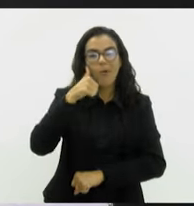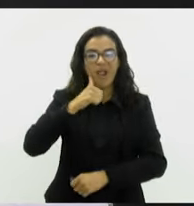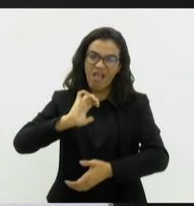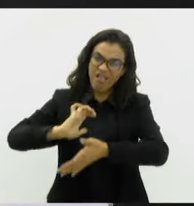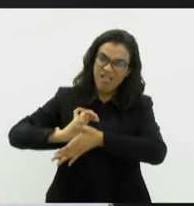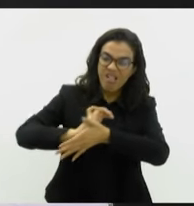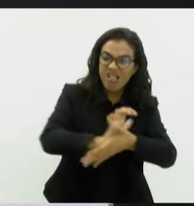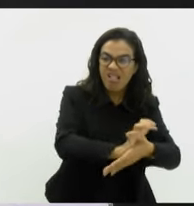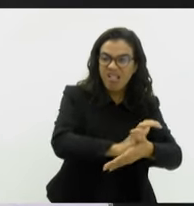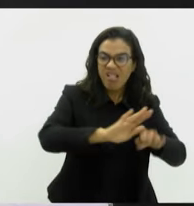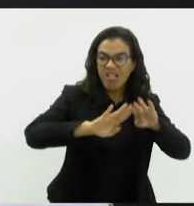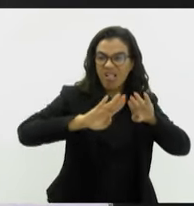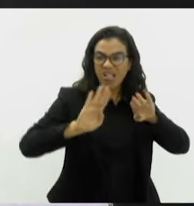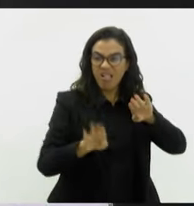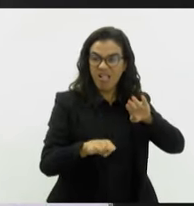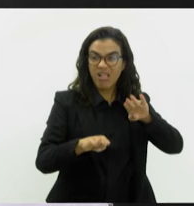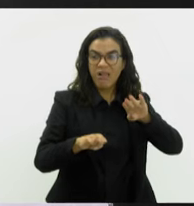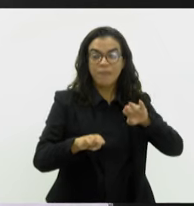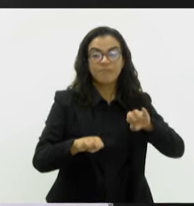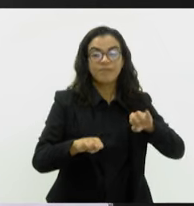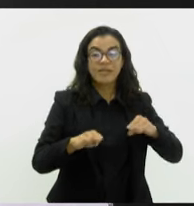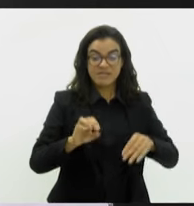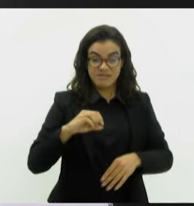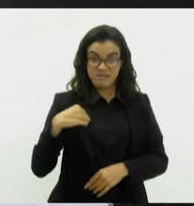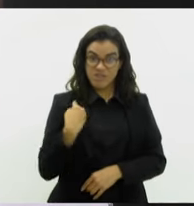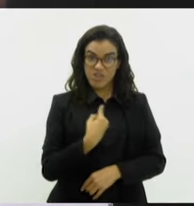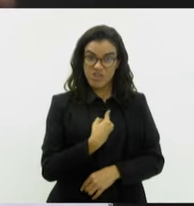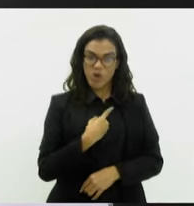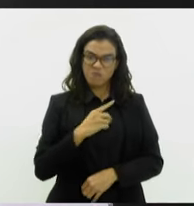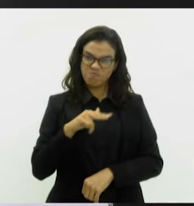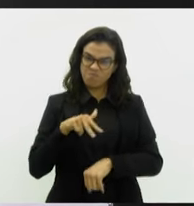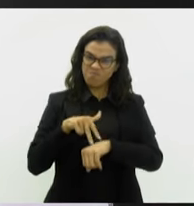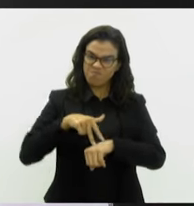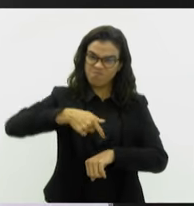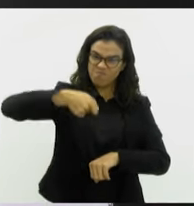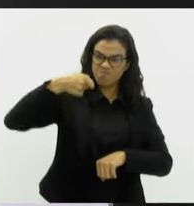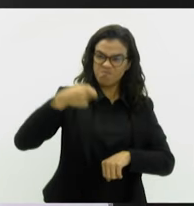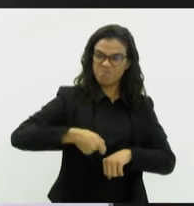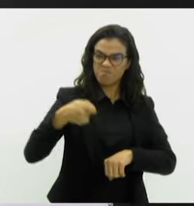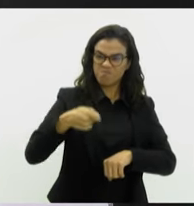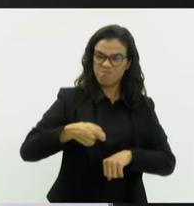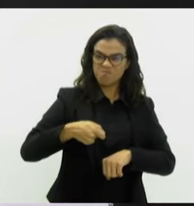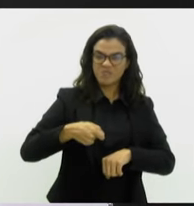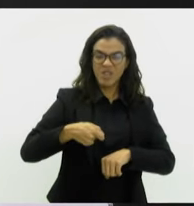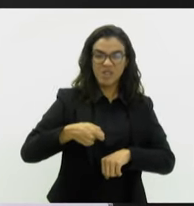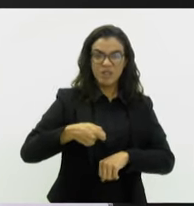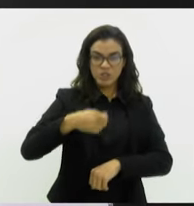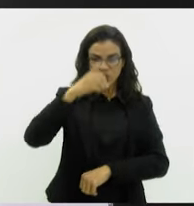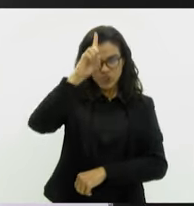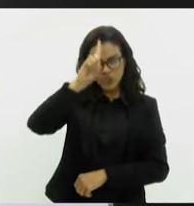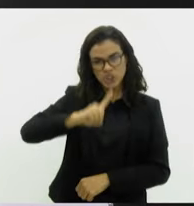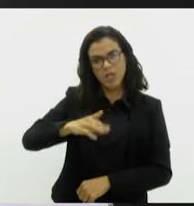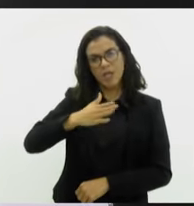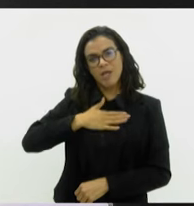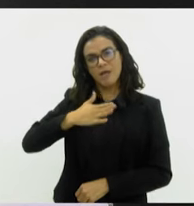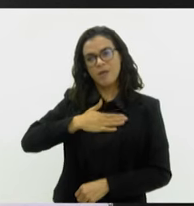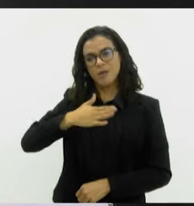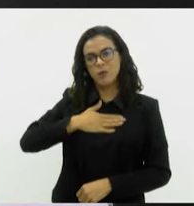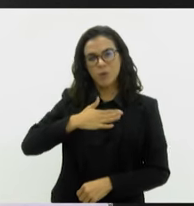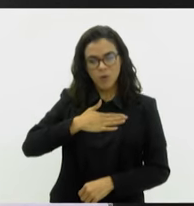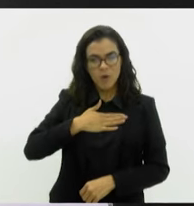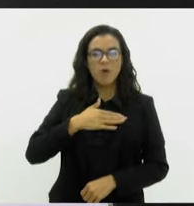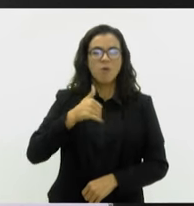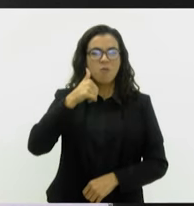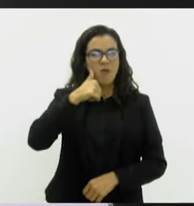discriminadas então se nós não nos colocarmos enquanto sujeitas de direitos aquelas que de